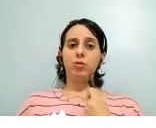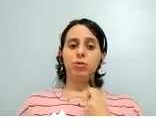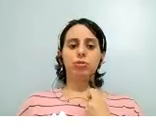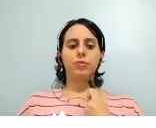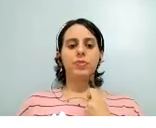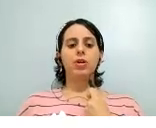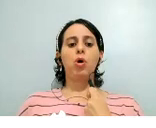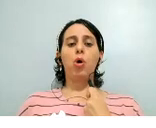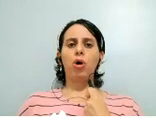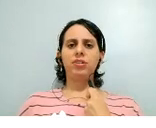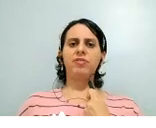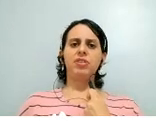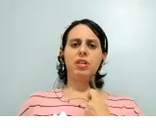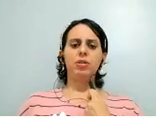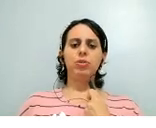papilomavírus,